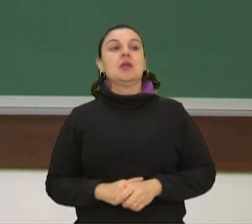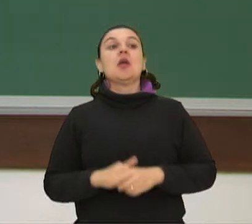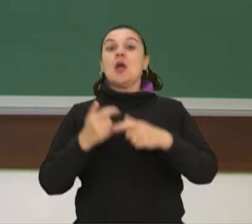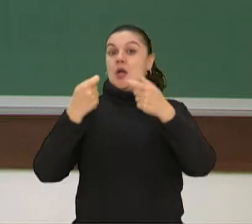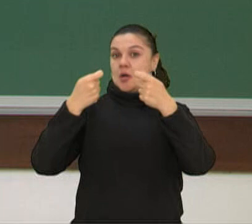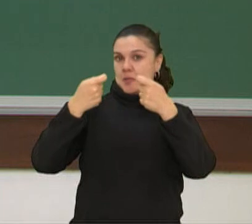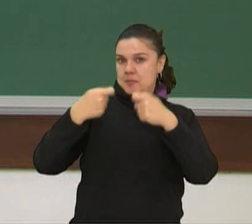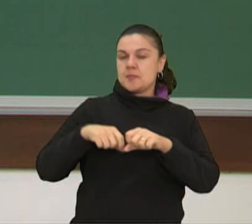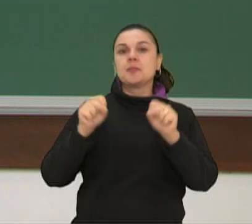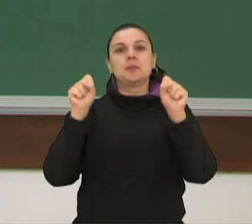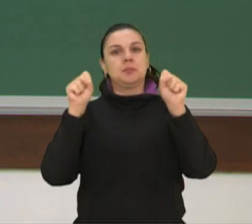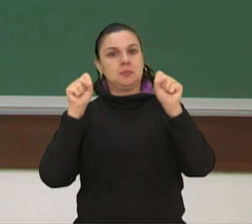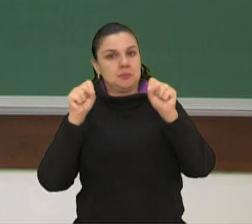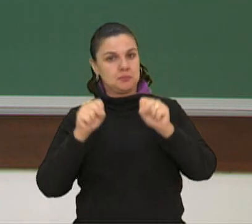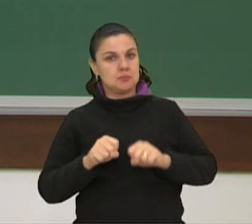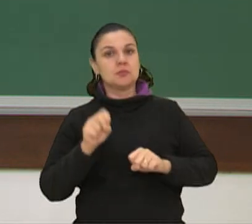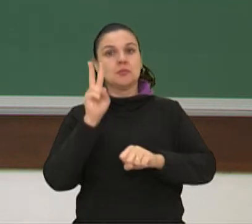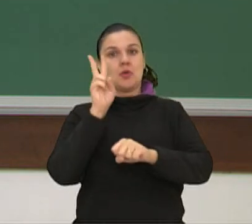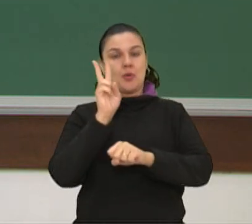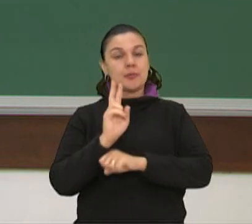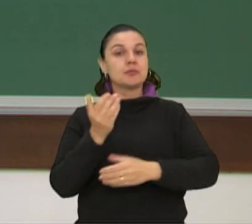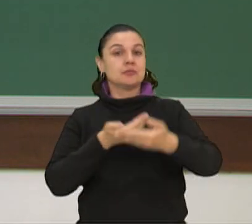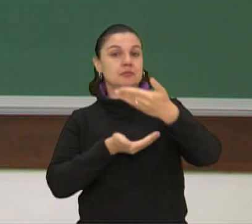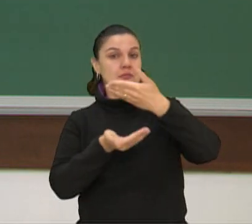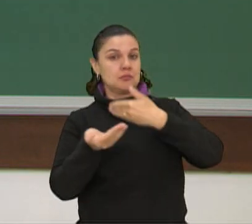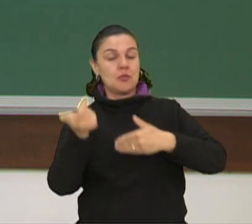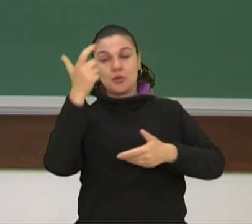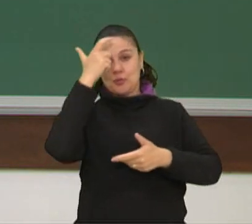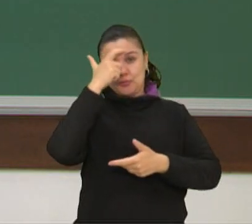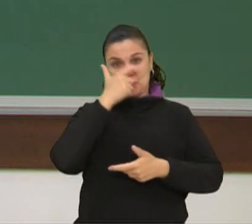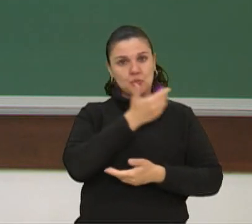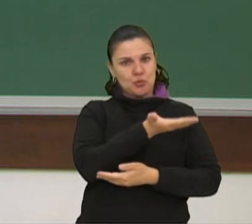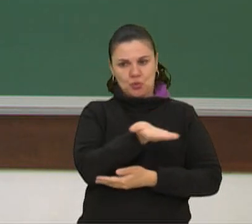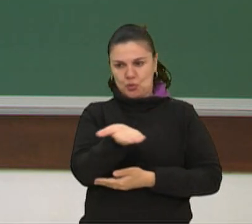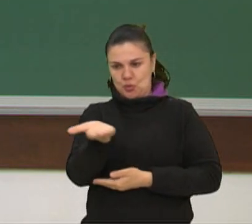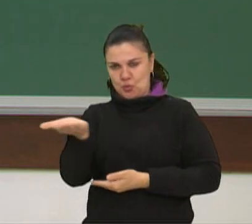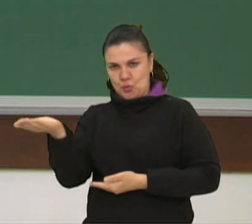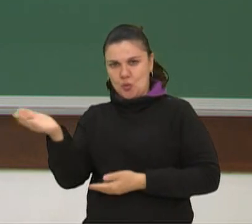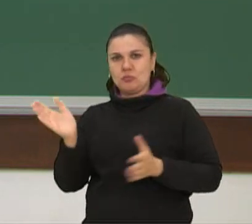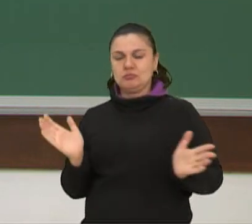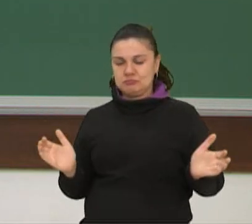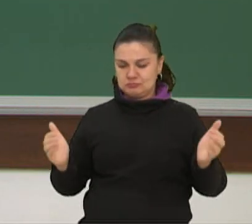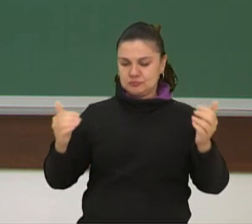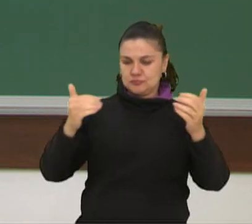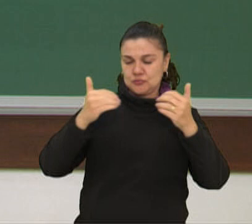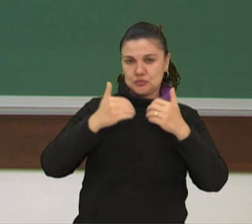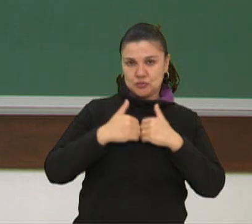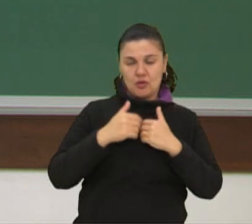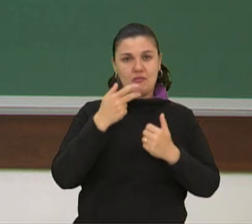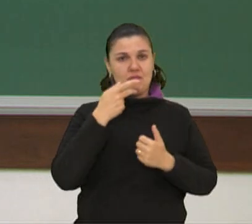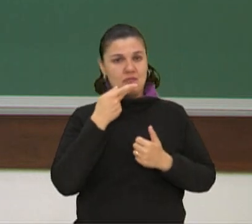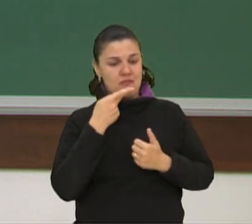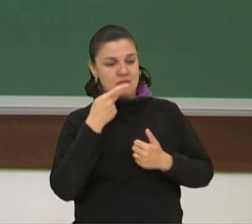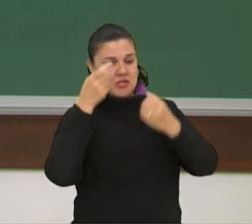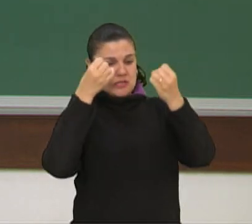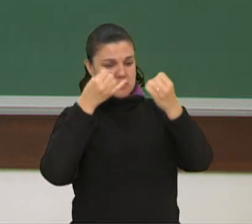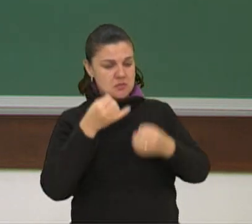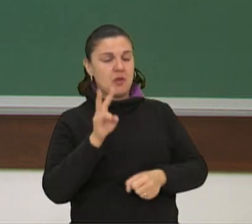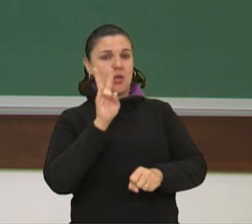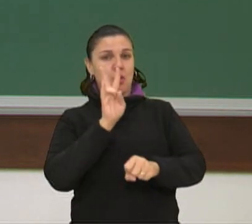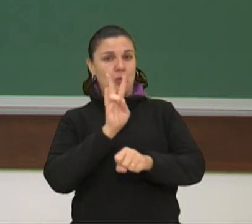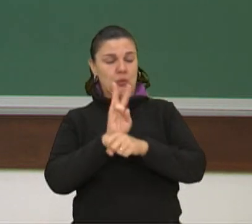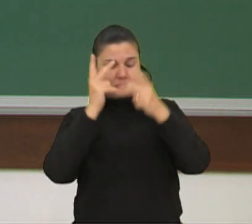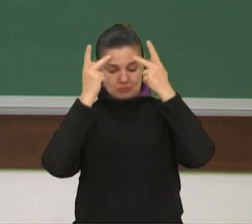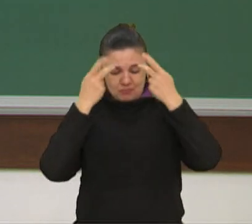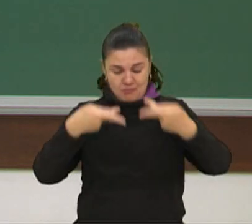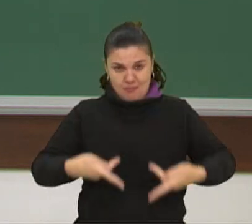esteja falando um pouco da vaidade. Não que devamos também ser relaxados, se vestir de qualquer jeito, não pentear cabelo, não fazer